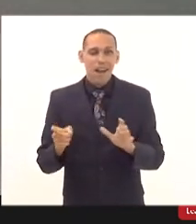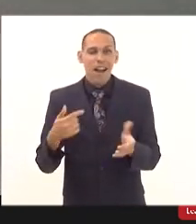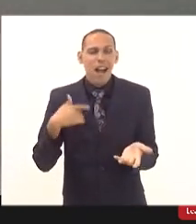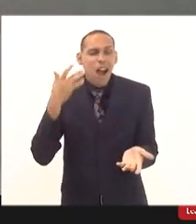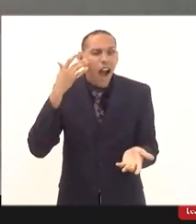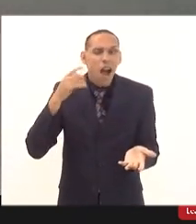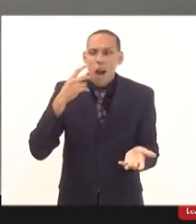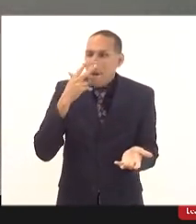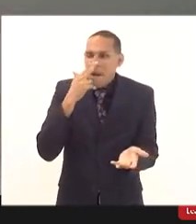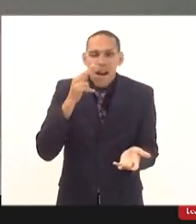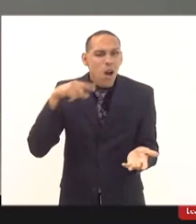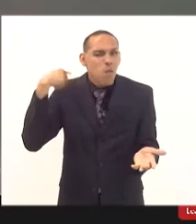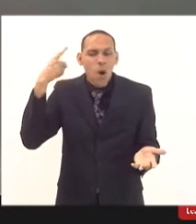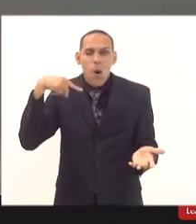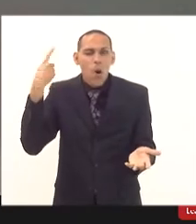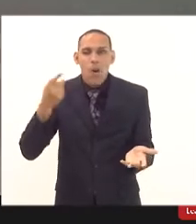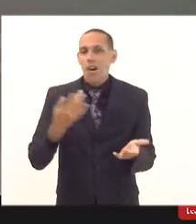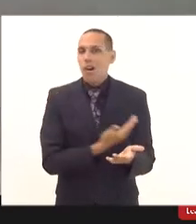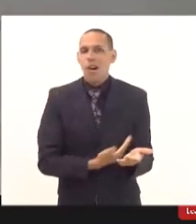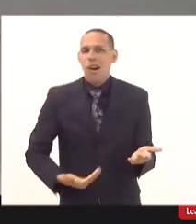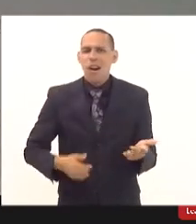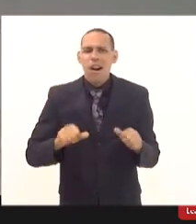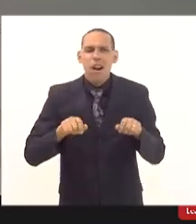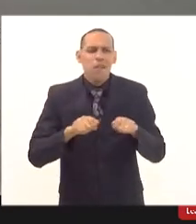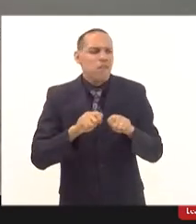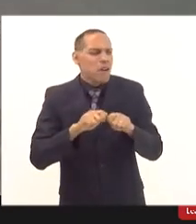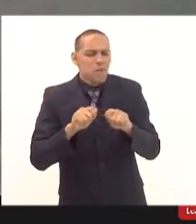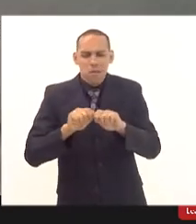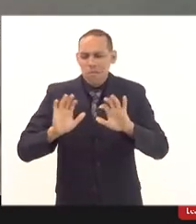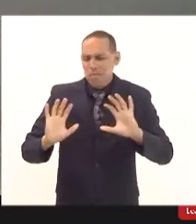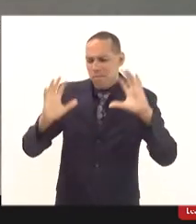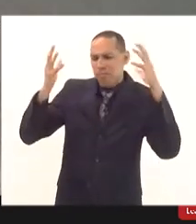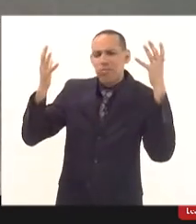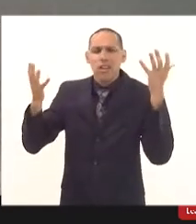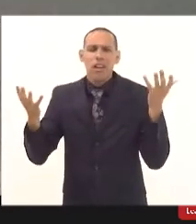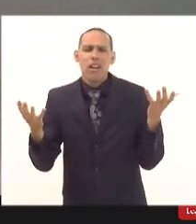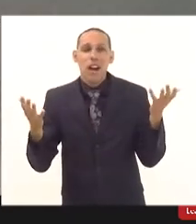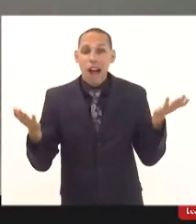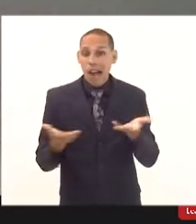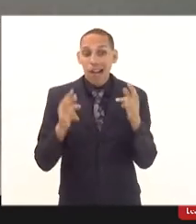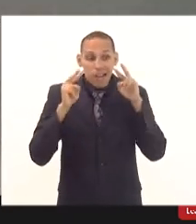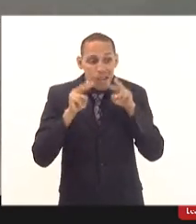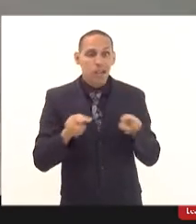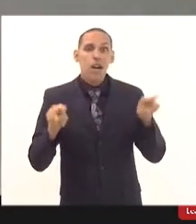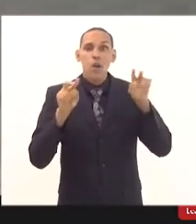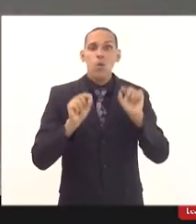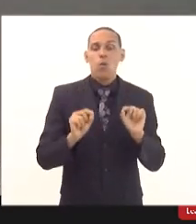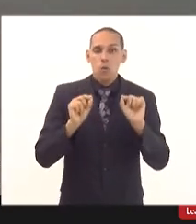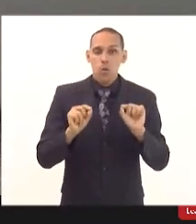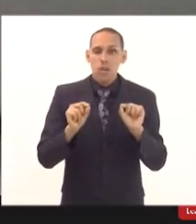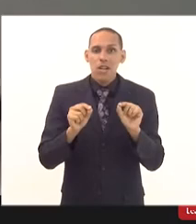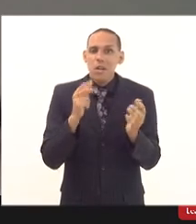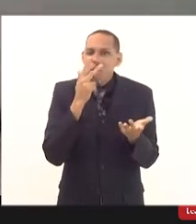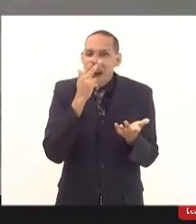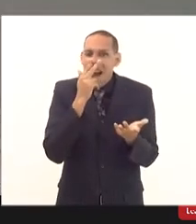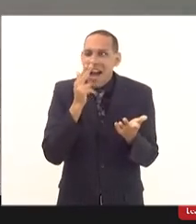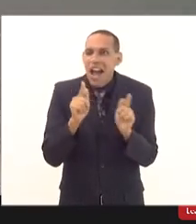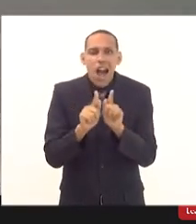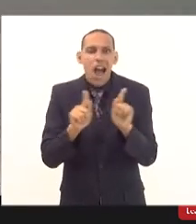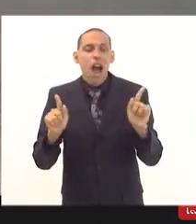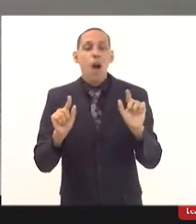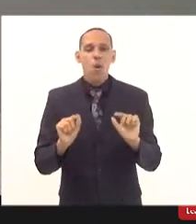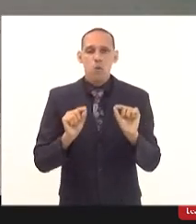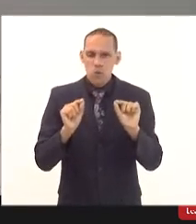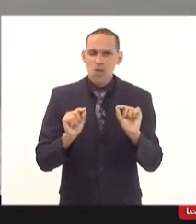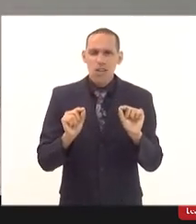tudo está sendo feito nesse momento por esse governo eu vejo isso o que está acontecendo nesse momento só assim milagre em termos de gravidade que